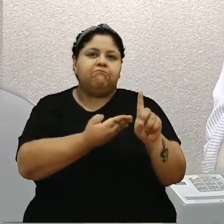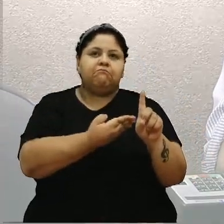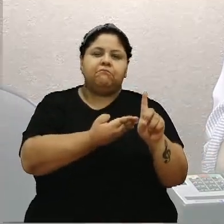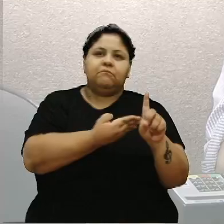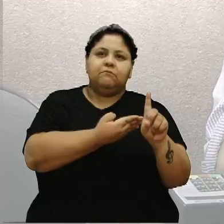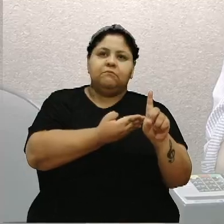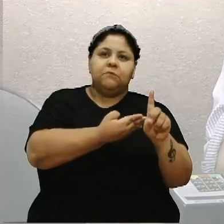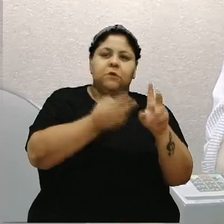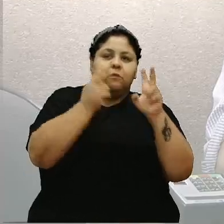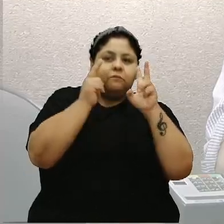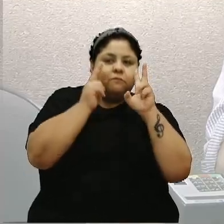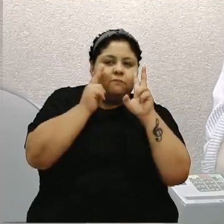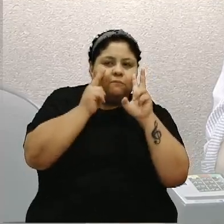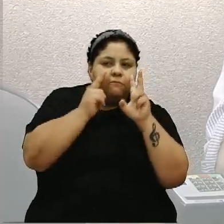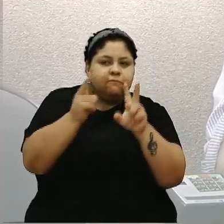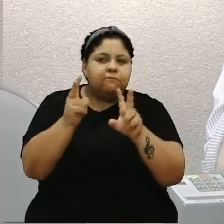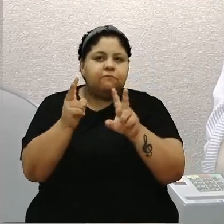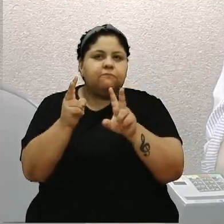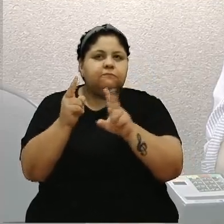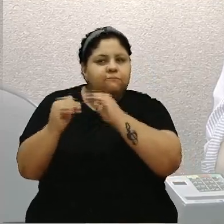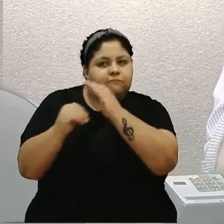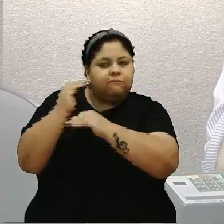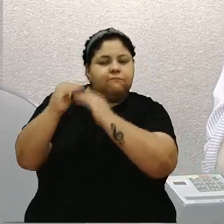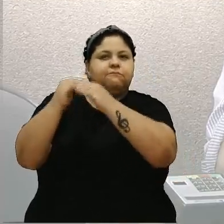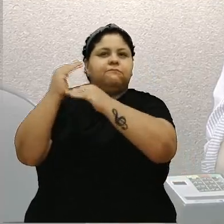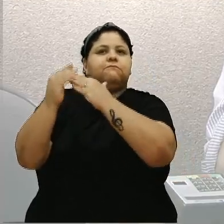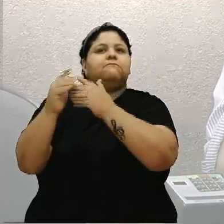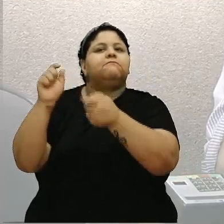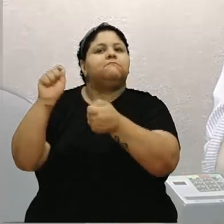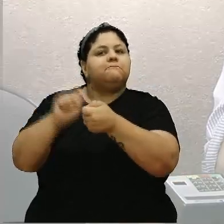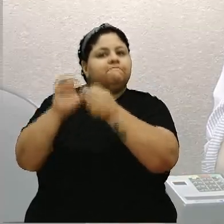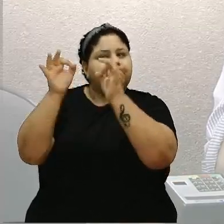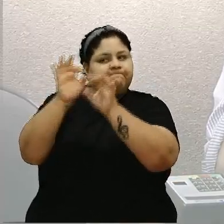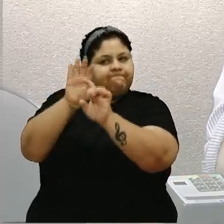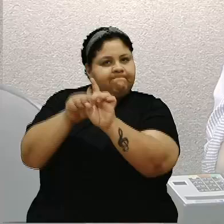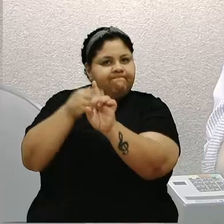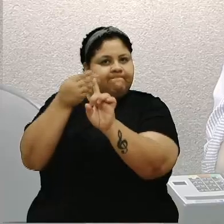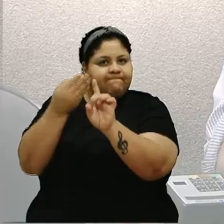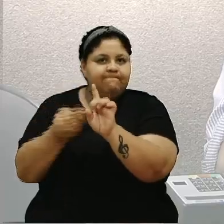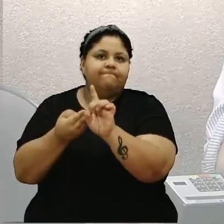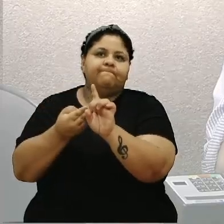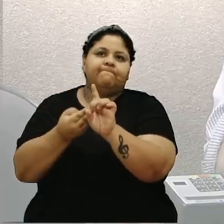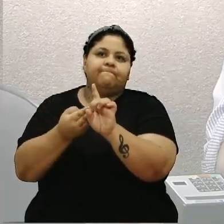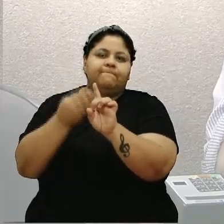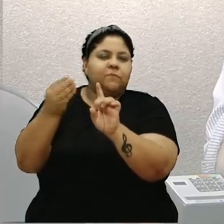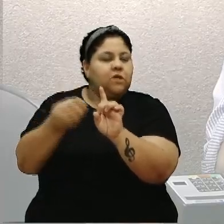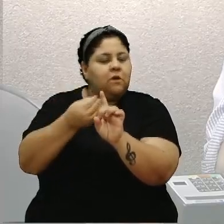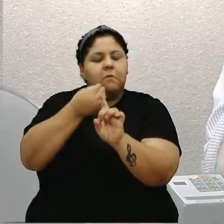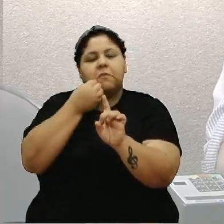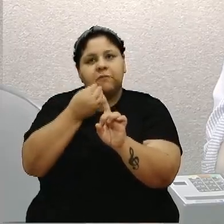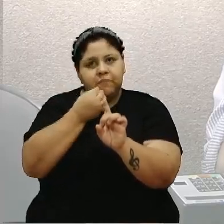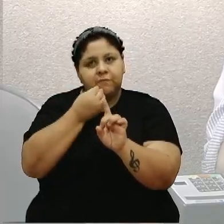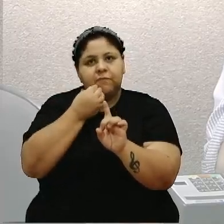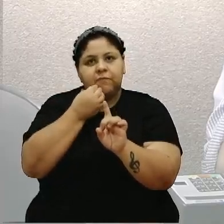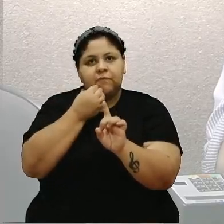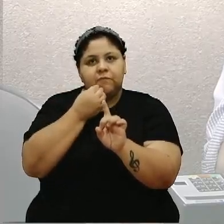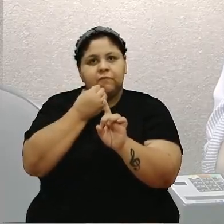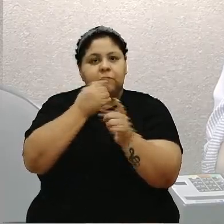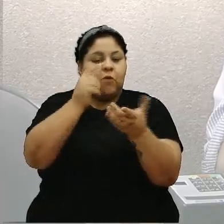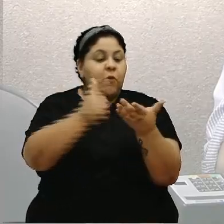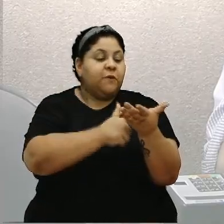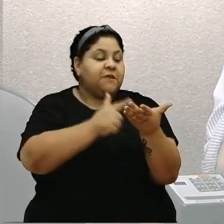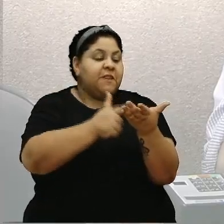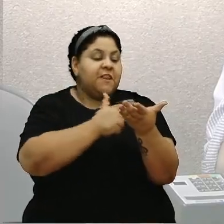que olham para aqueles que construíram, fazem justa homenagem e certamente, né, os livros de